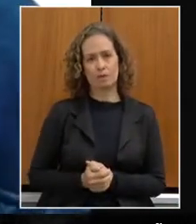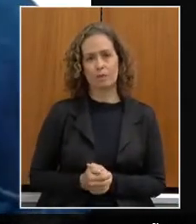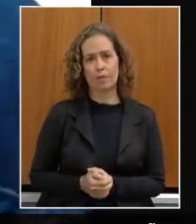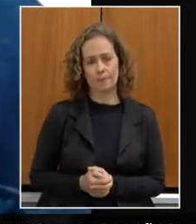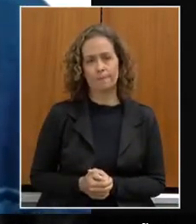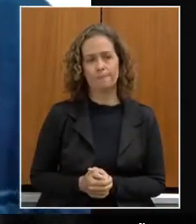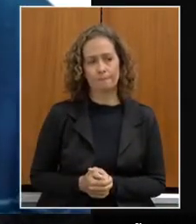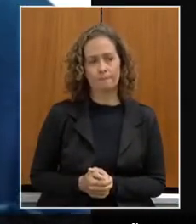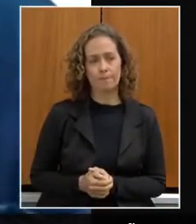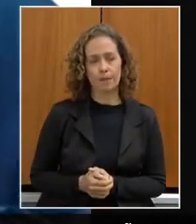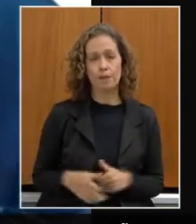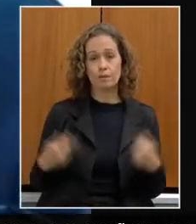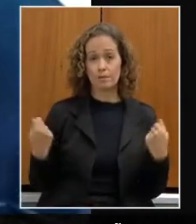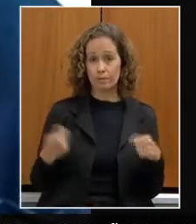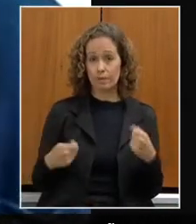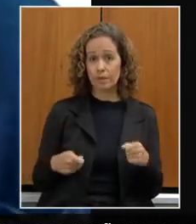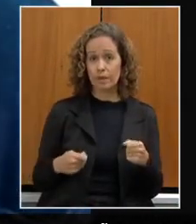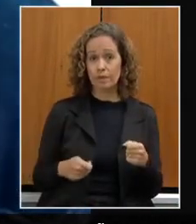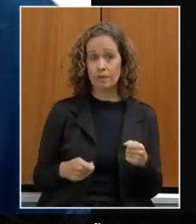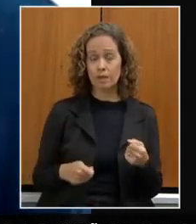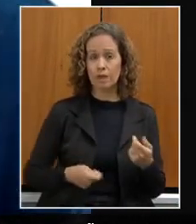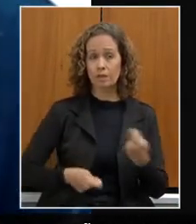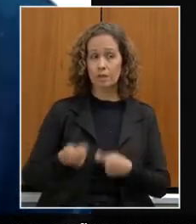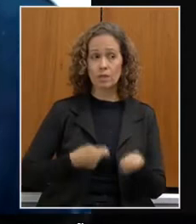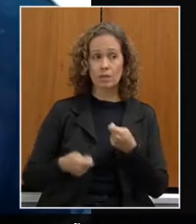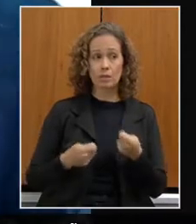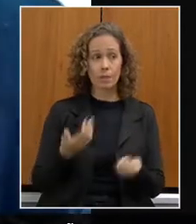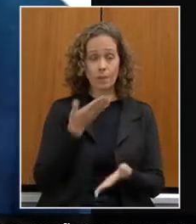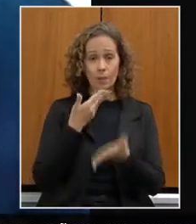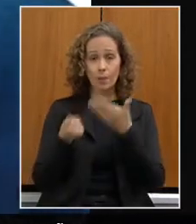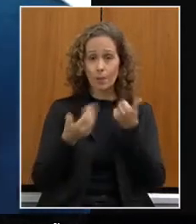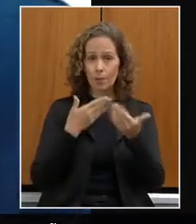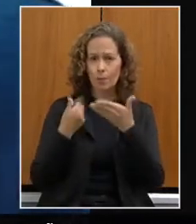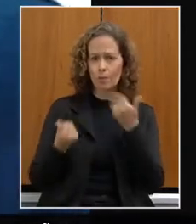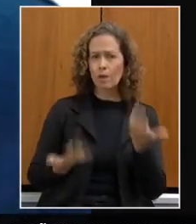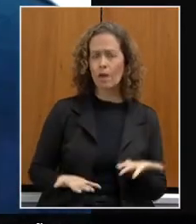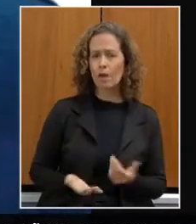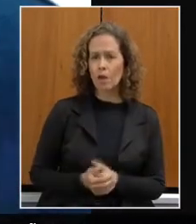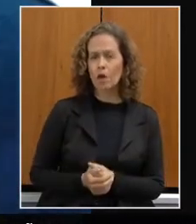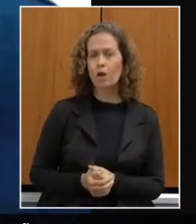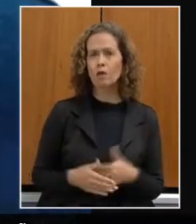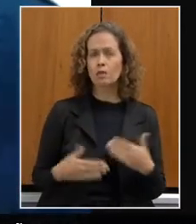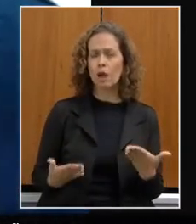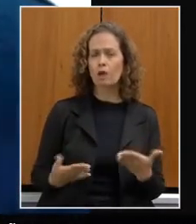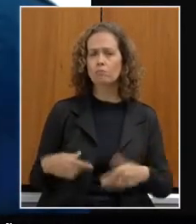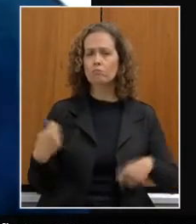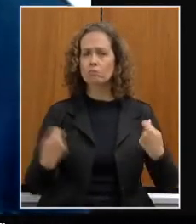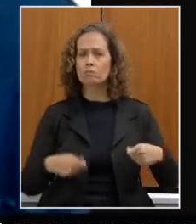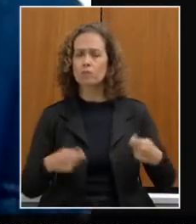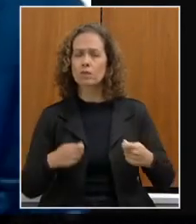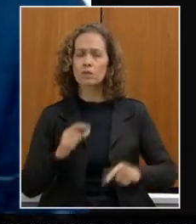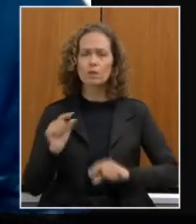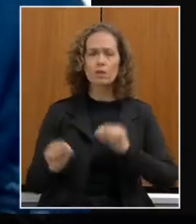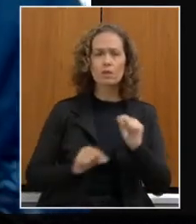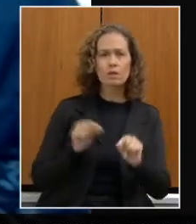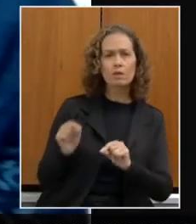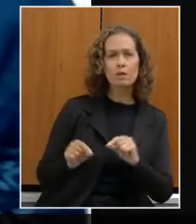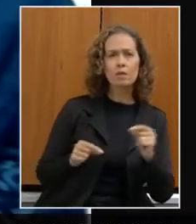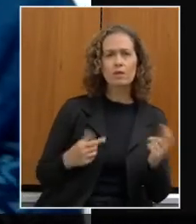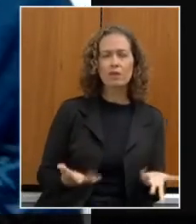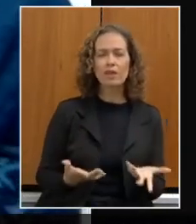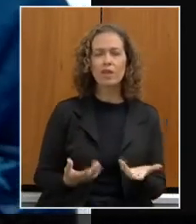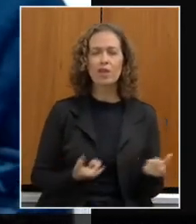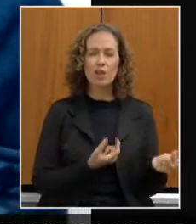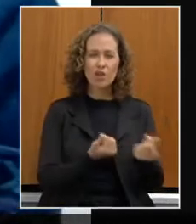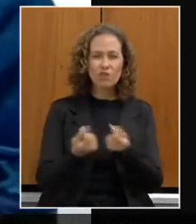como se for uma circulação de sangue através do coração nós não vamos destinar dinheiro